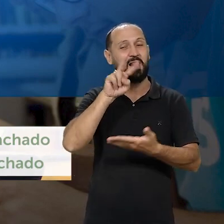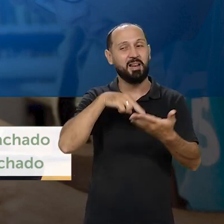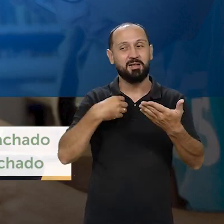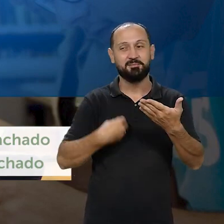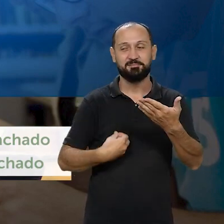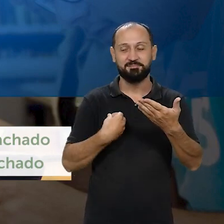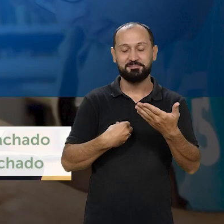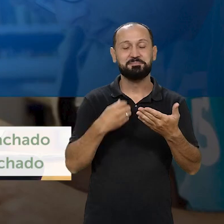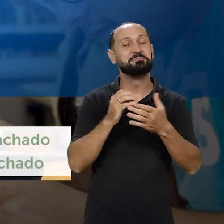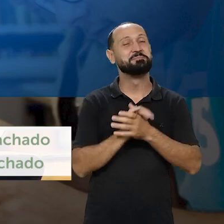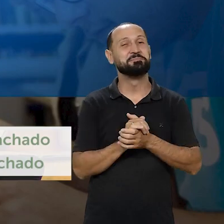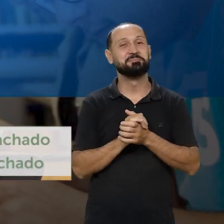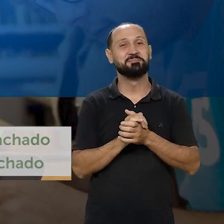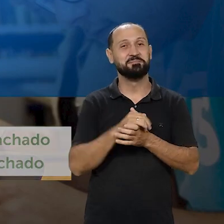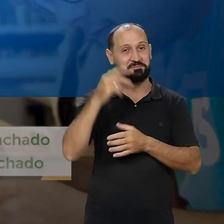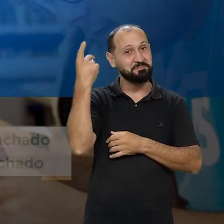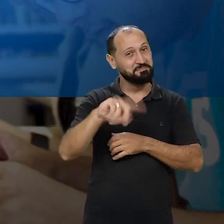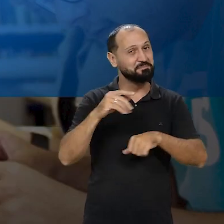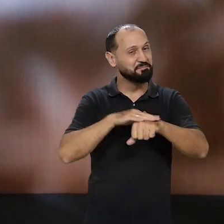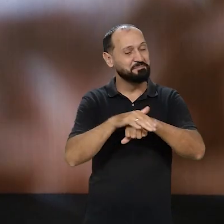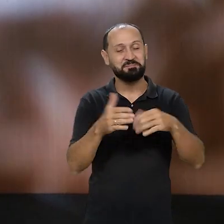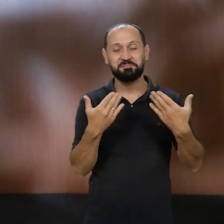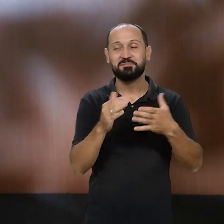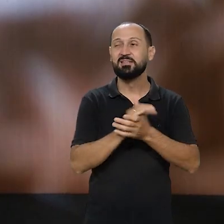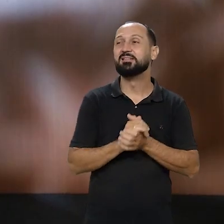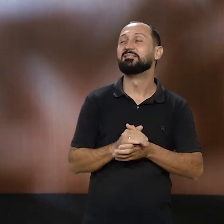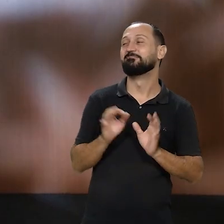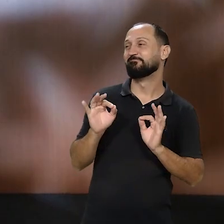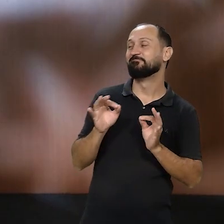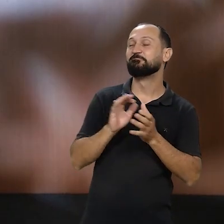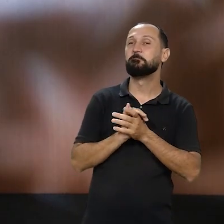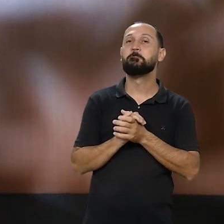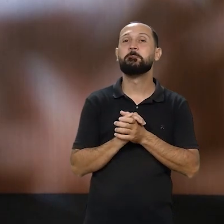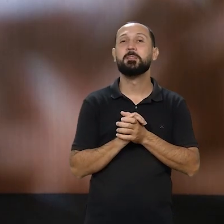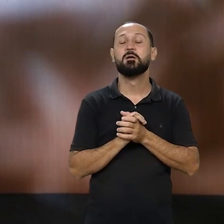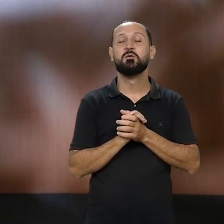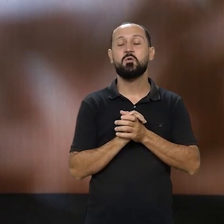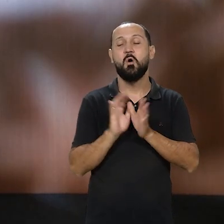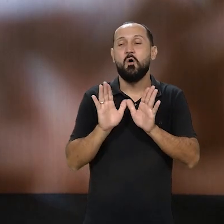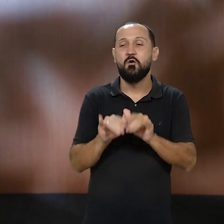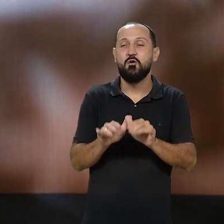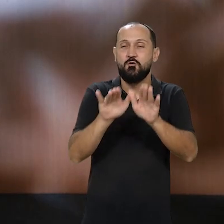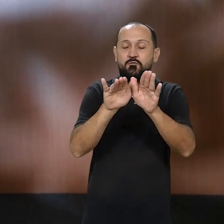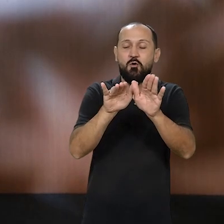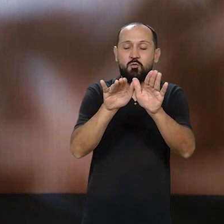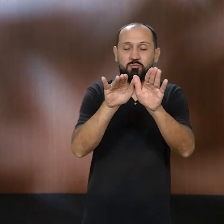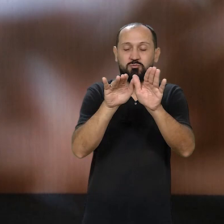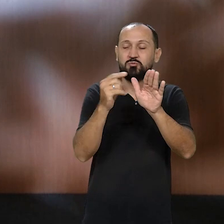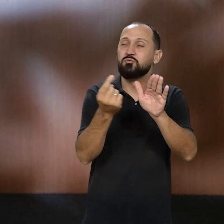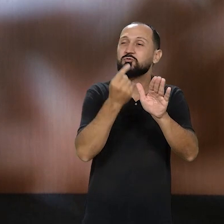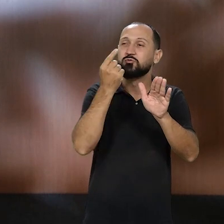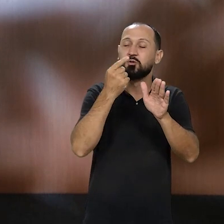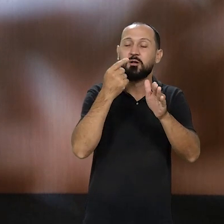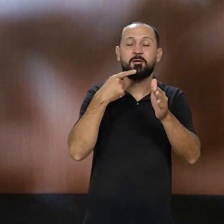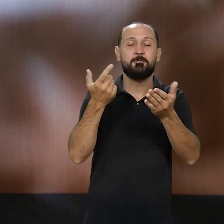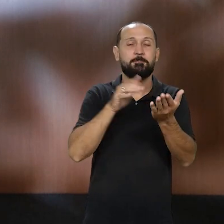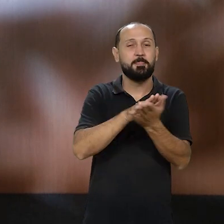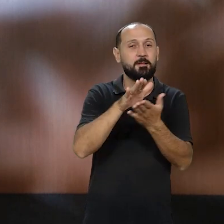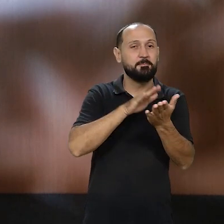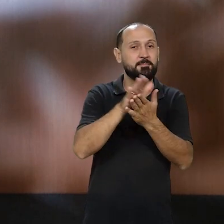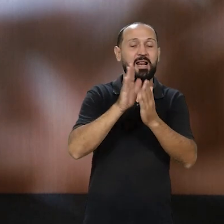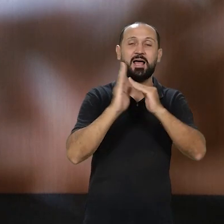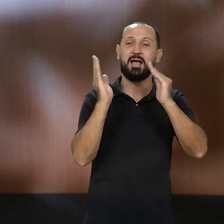Viver. E vamos lá para o nosso papo. Com certeza. Voo Solo, publicado pela Casa Edições, foi